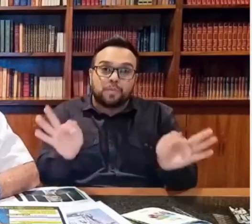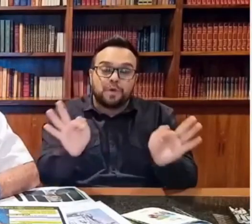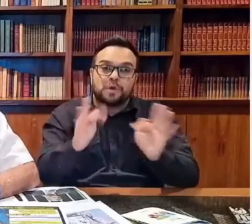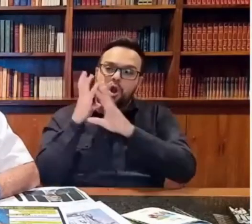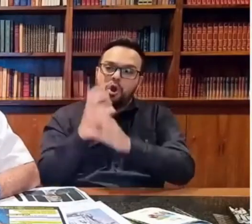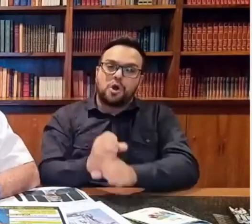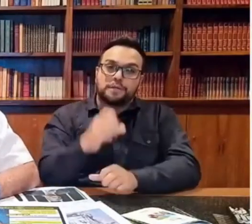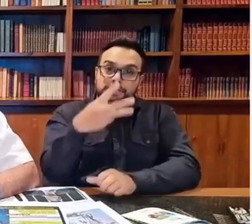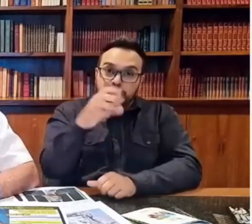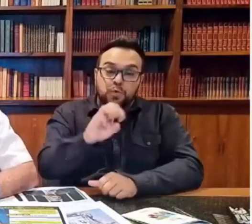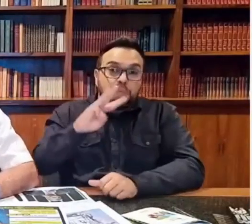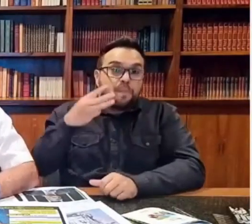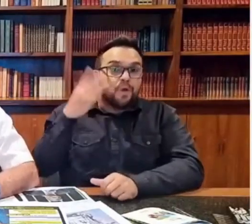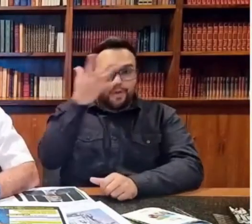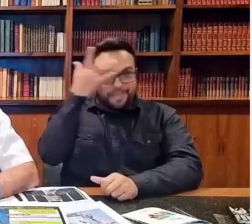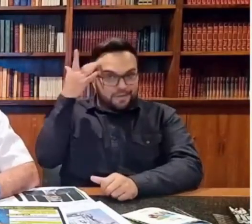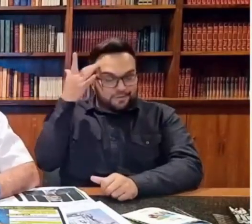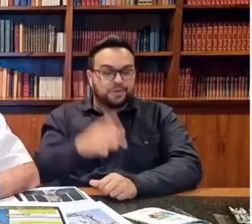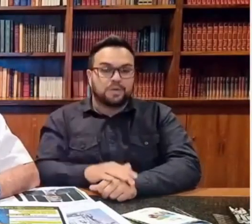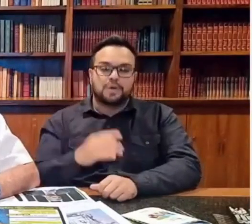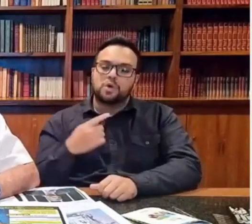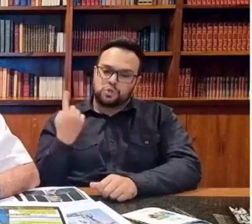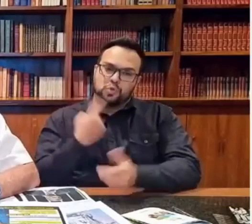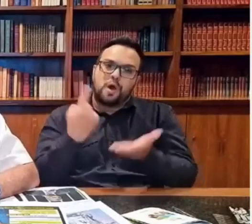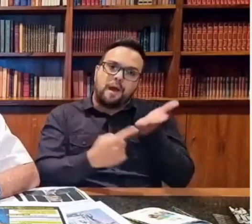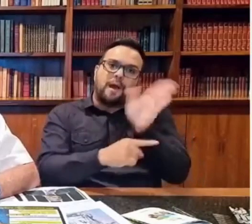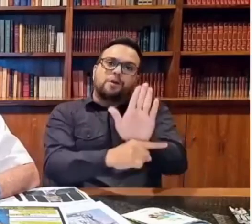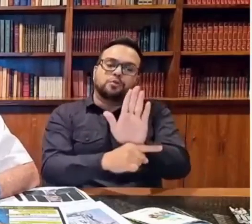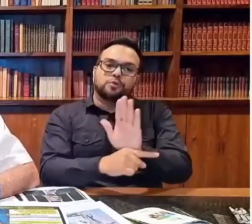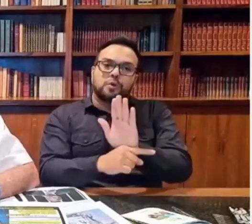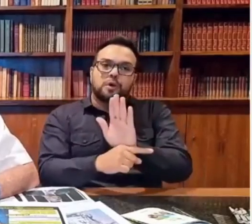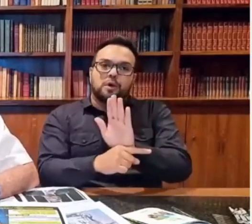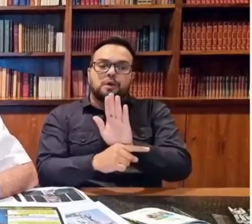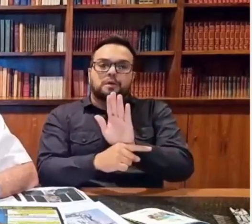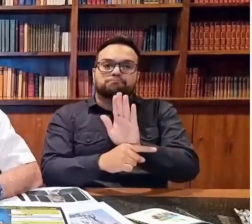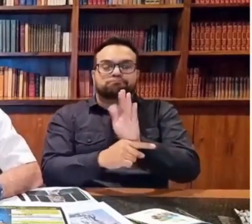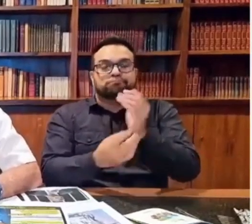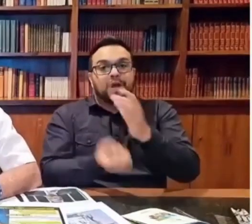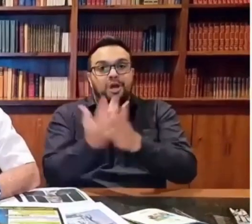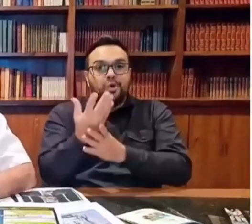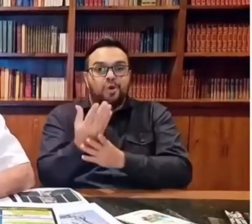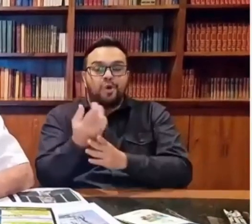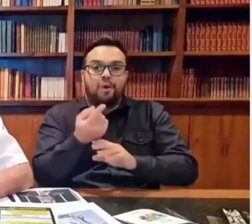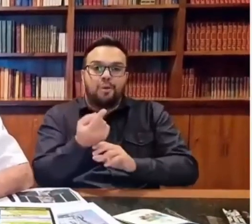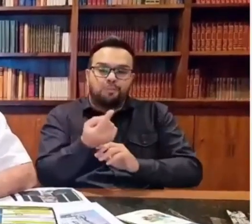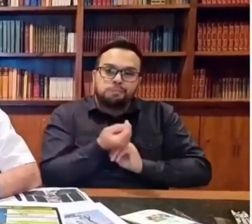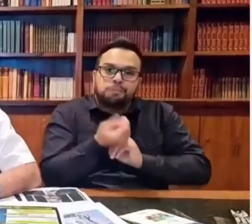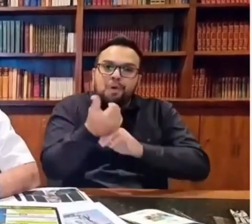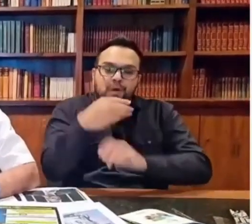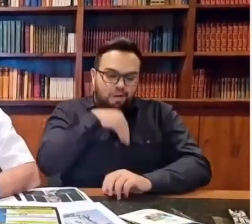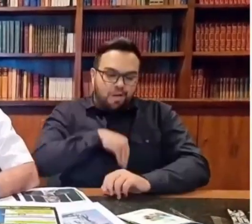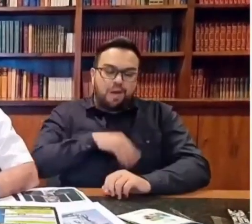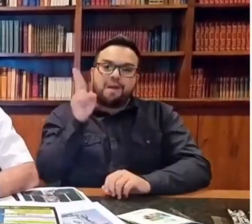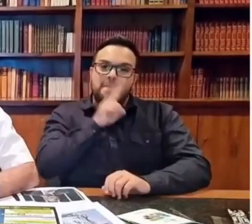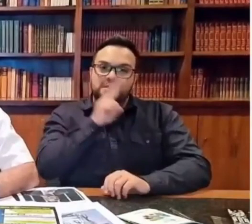muita gente não acreditou e agora vem exatamente as consequências eu não acredito que se poderia repetir essa história de tentar